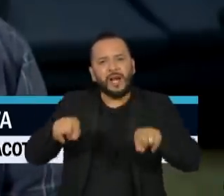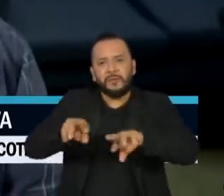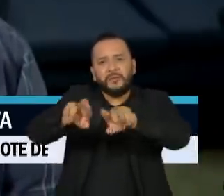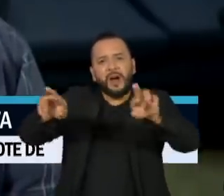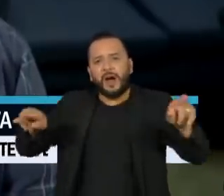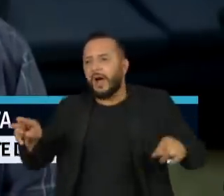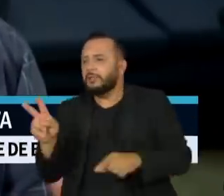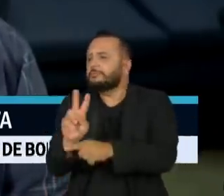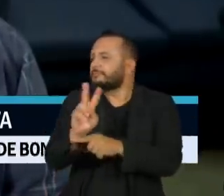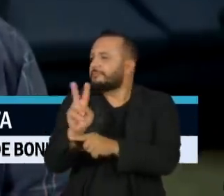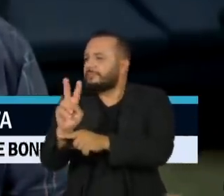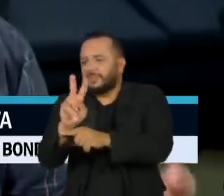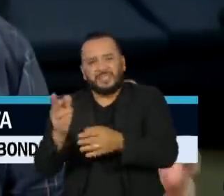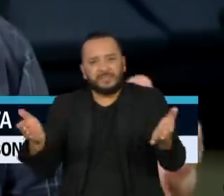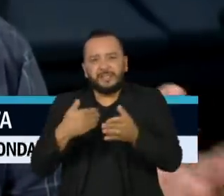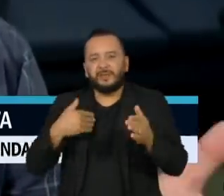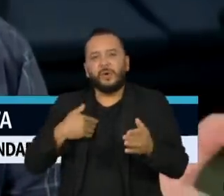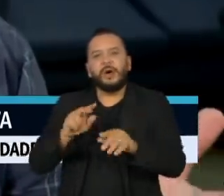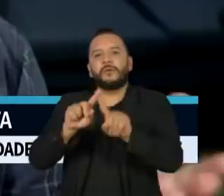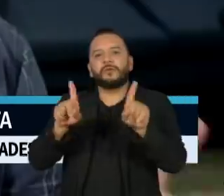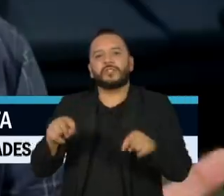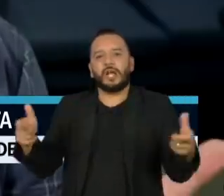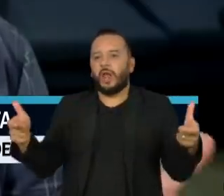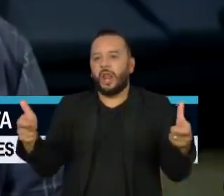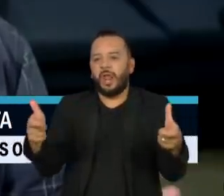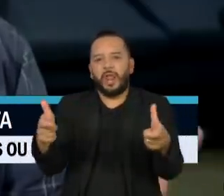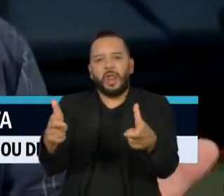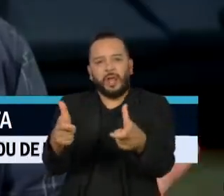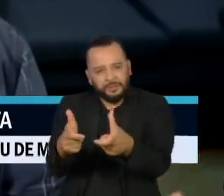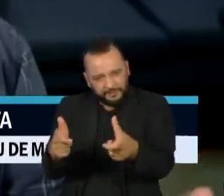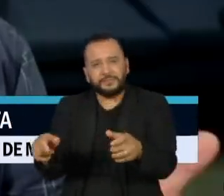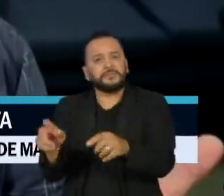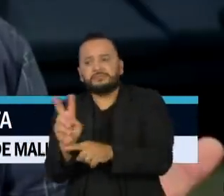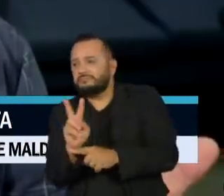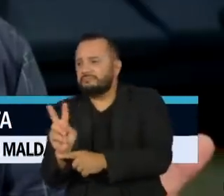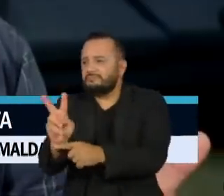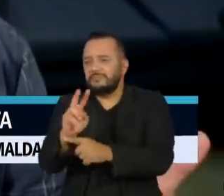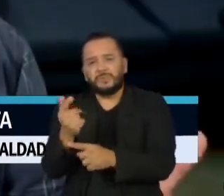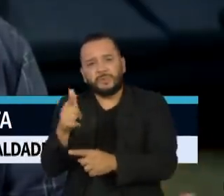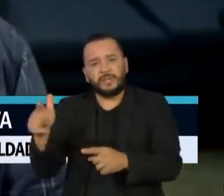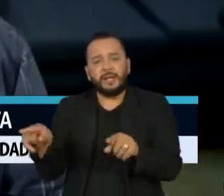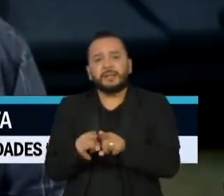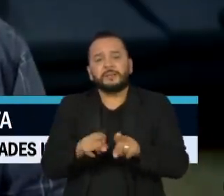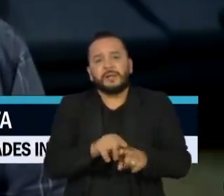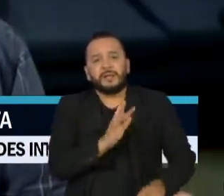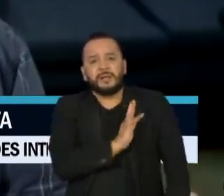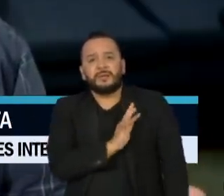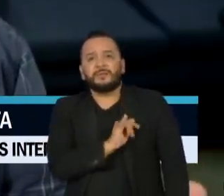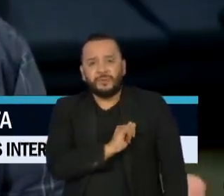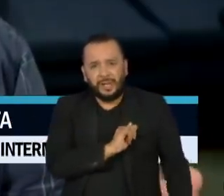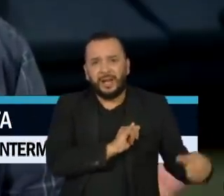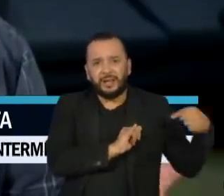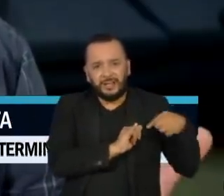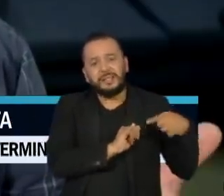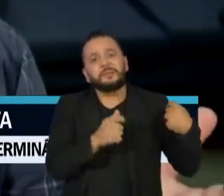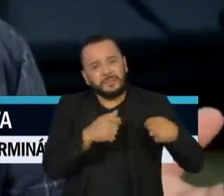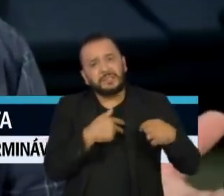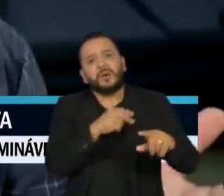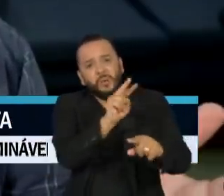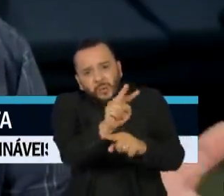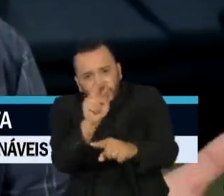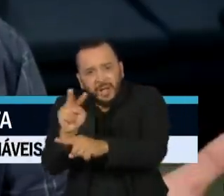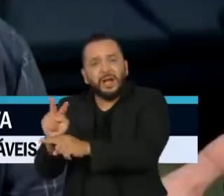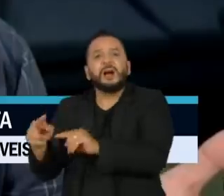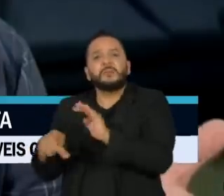balsas todas fazendo mineração. E a FUNAI, que é a agência que teoricamente teria que prezar pelos indígenas, não